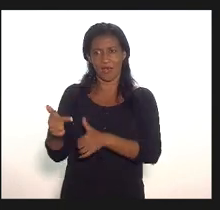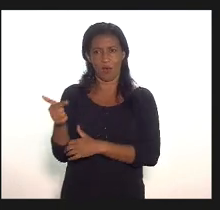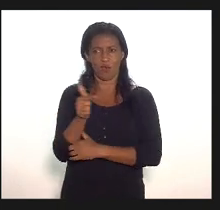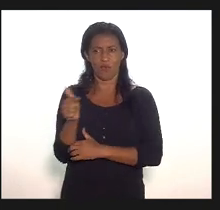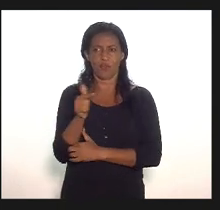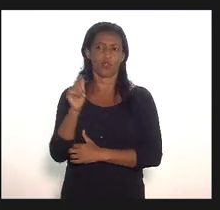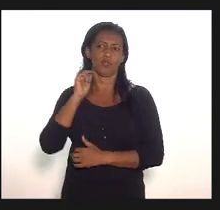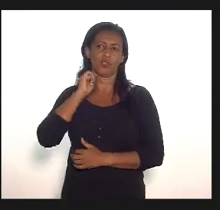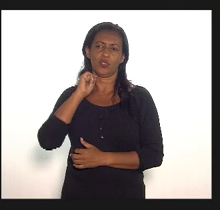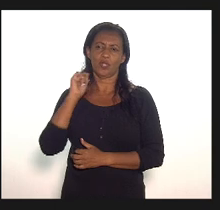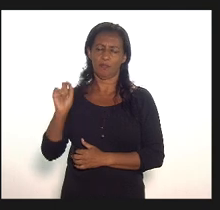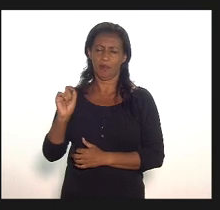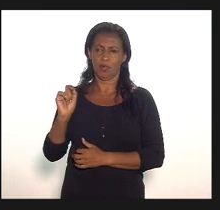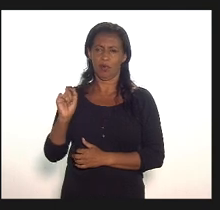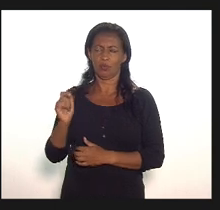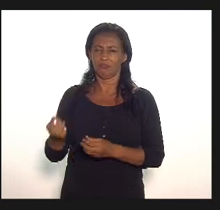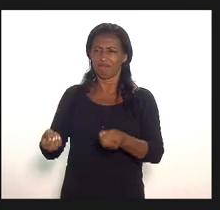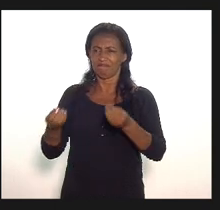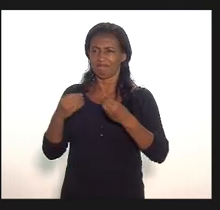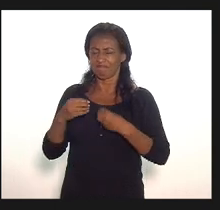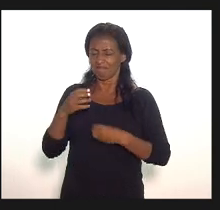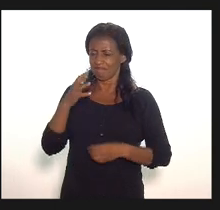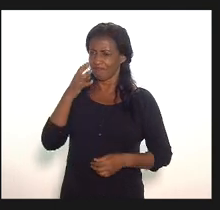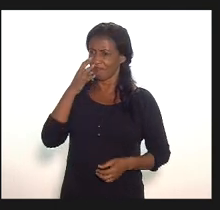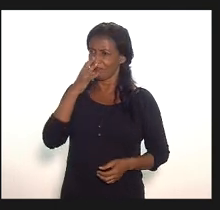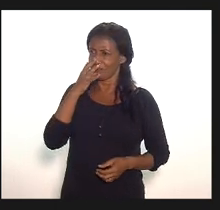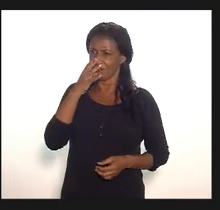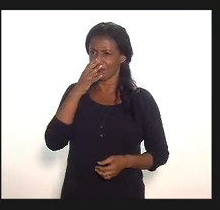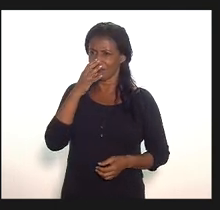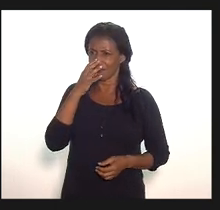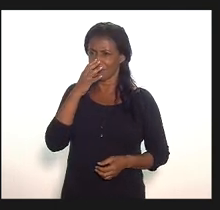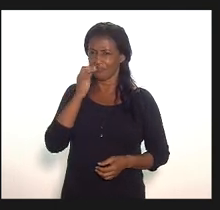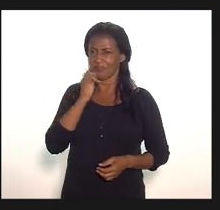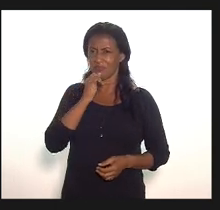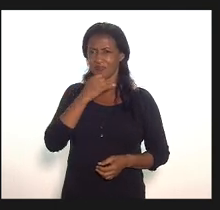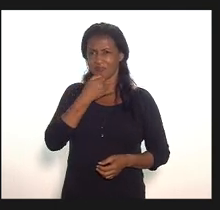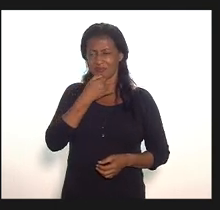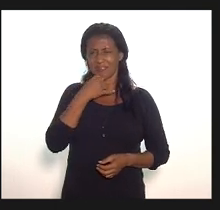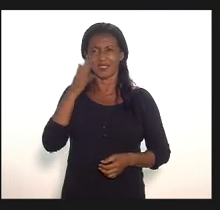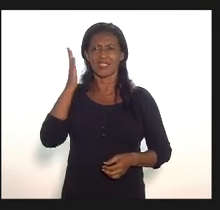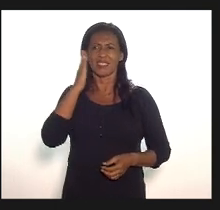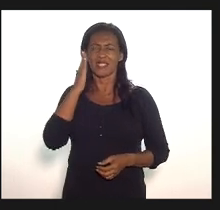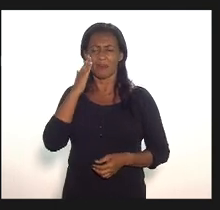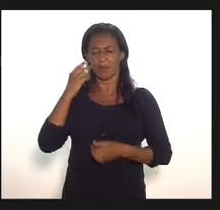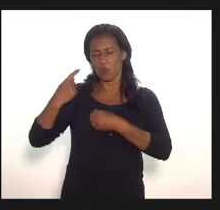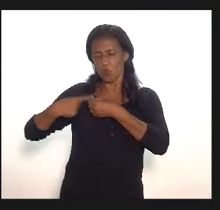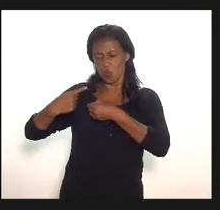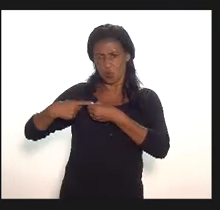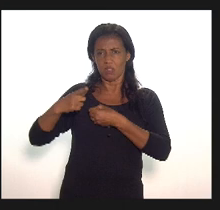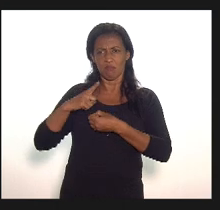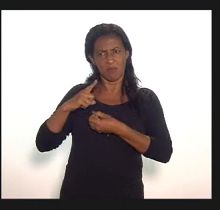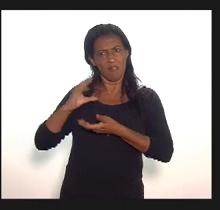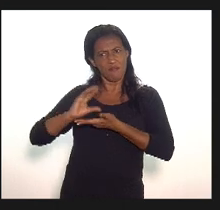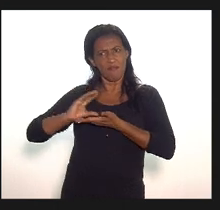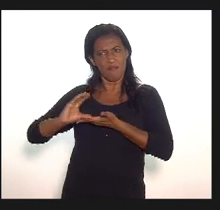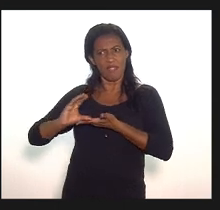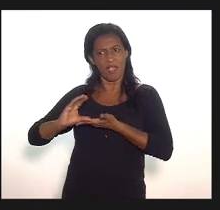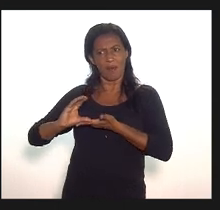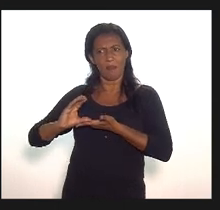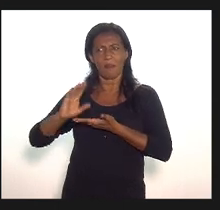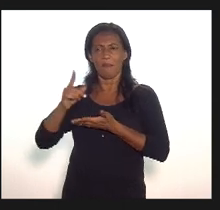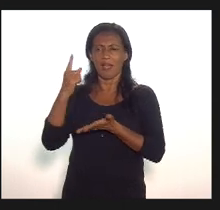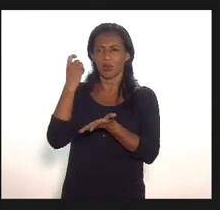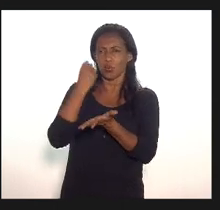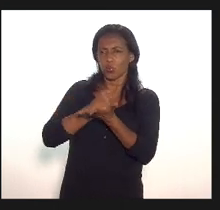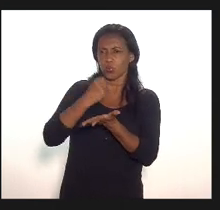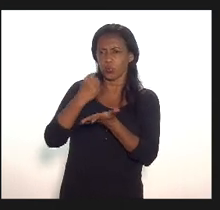abril. Causou-nos indignação saber que o município possui a verba para realizar esse custeio, mas o